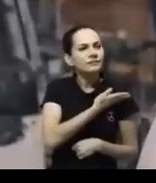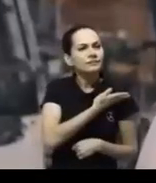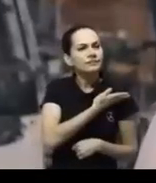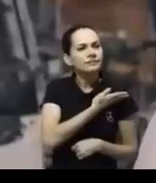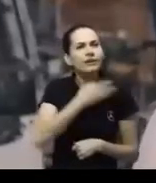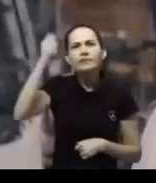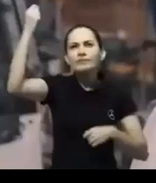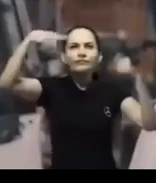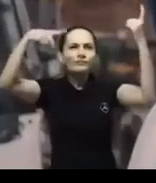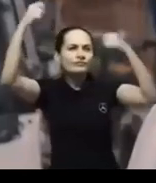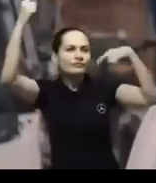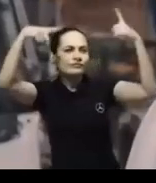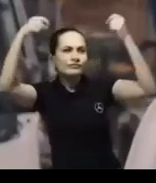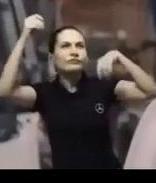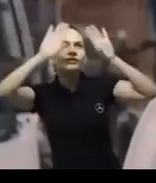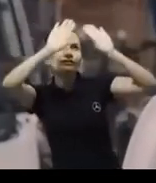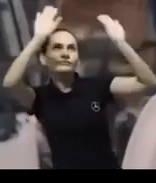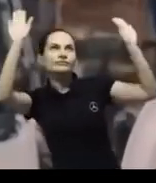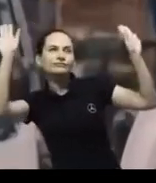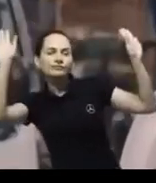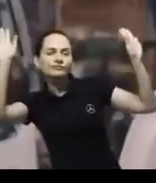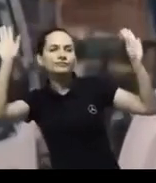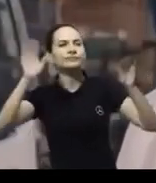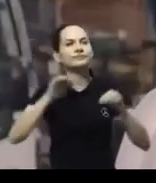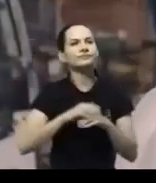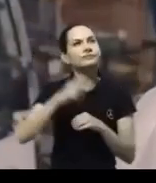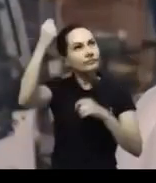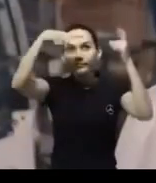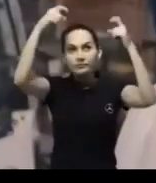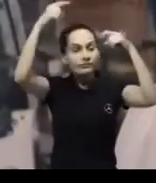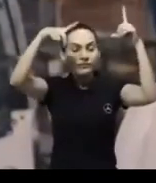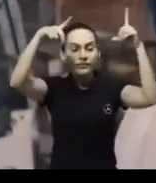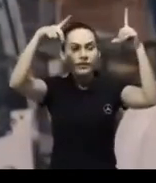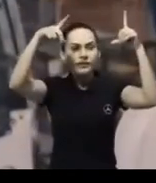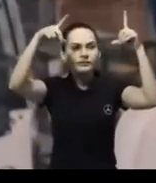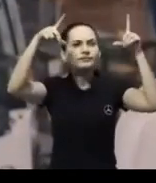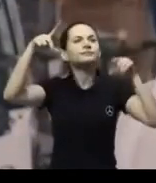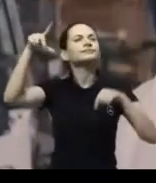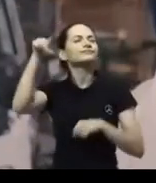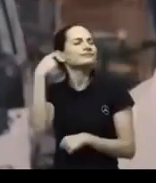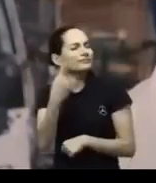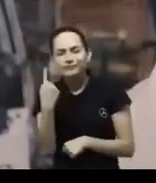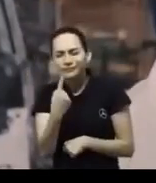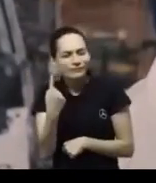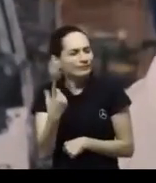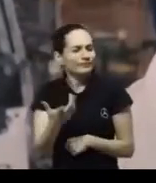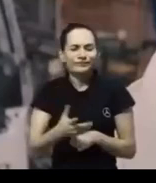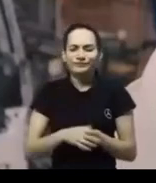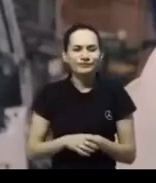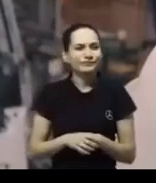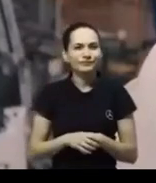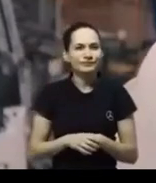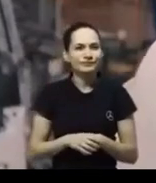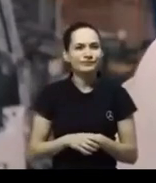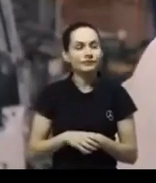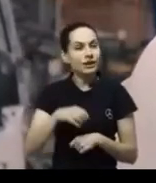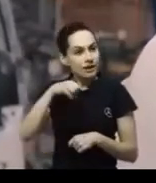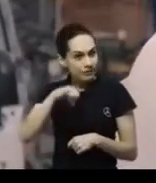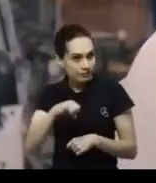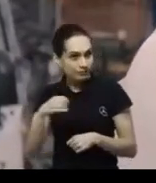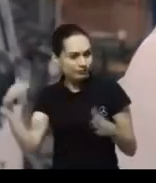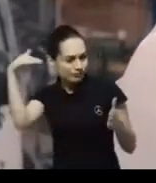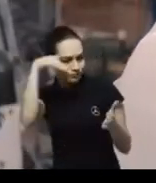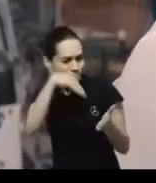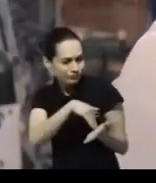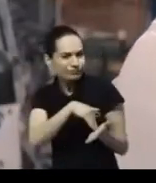para iluminar todo o céu, nenhuma estrela brilha sozinha. E se chegamos até